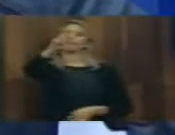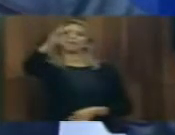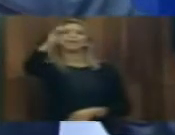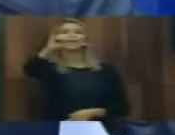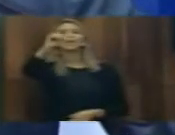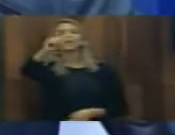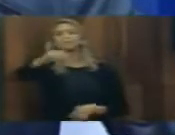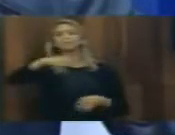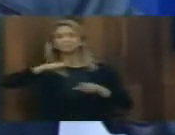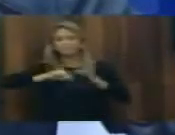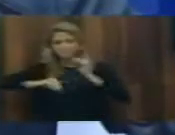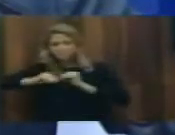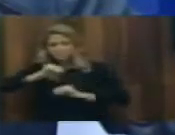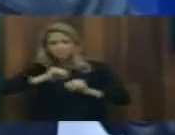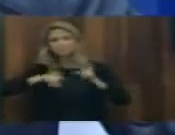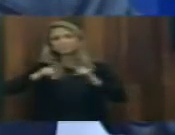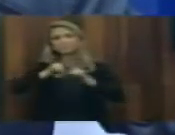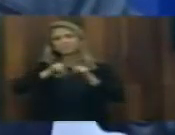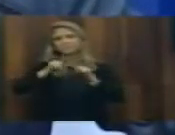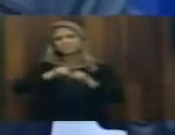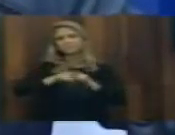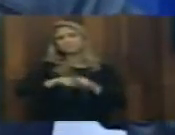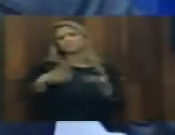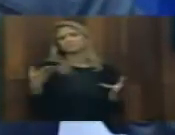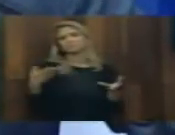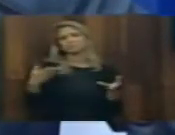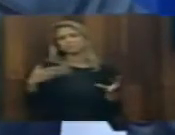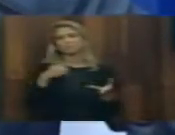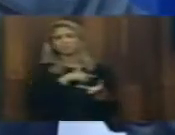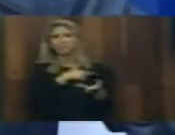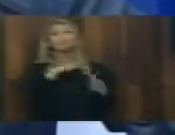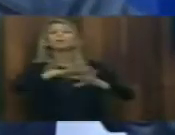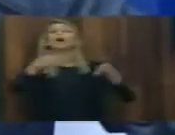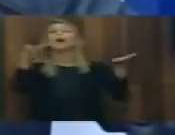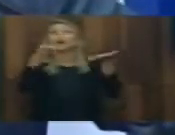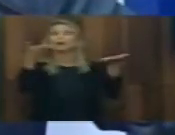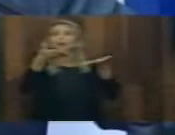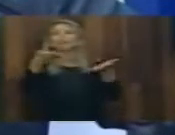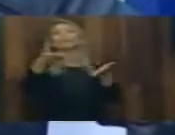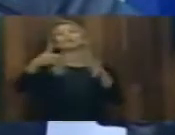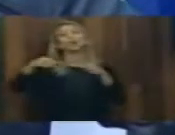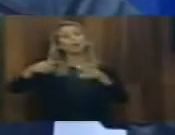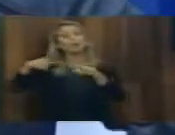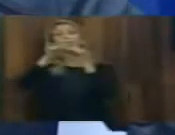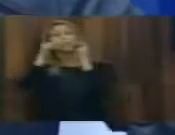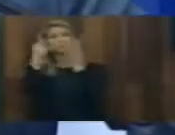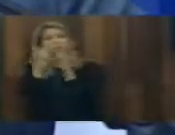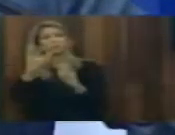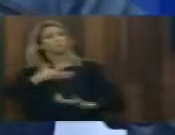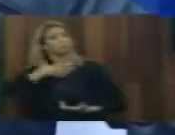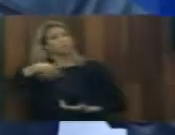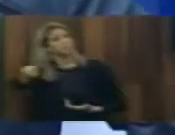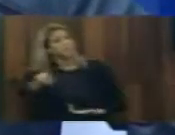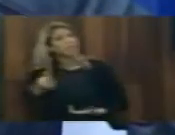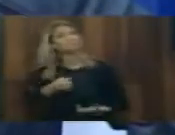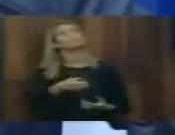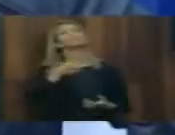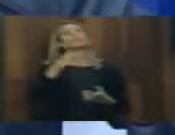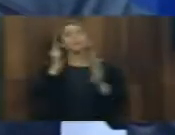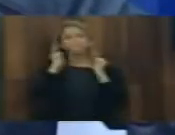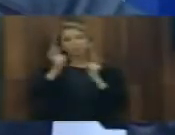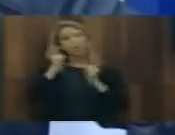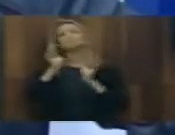Reserva do Peró, mas em vários municípios. Então, a comunidade da Reserva do Peró, que procurou o nosso gabinete, já foi